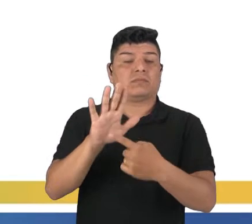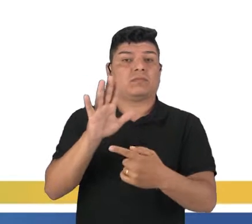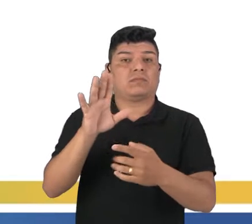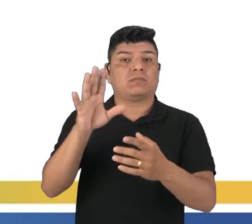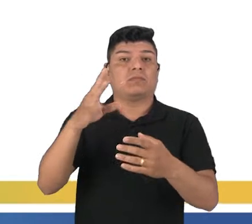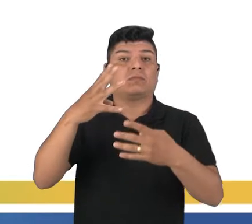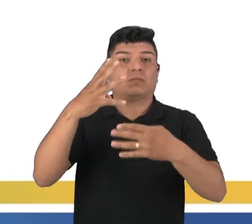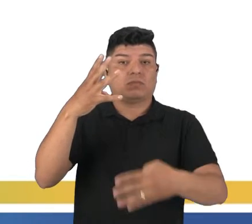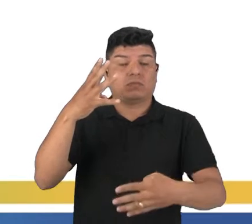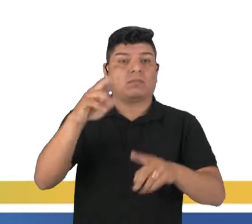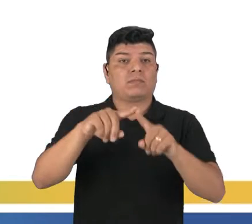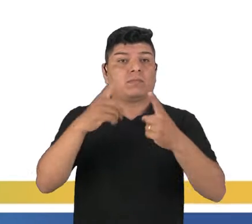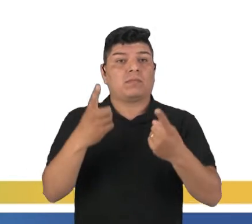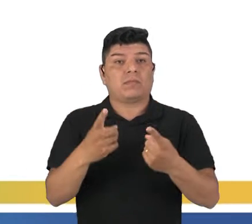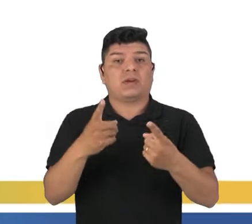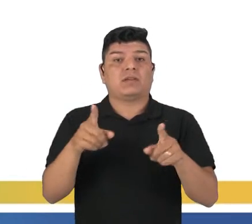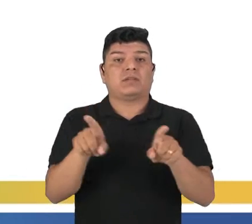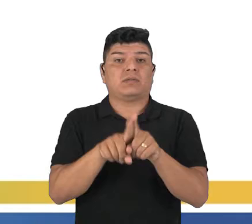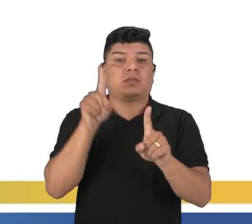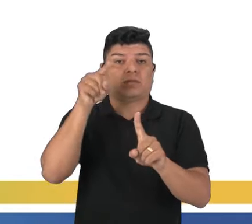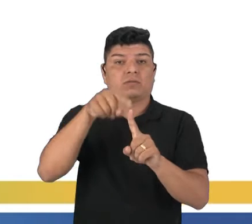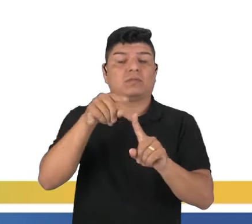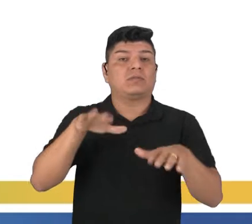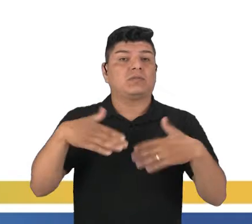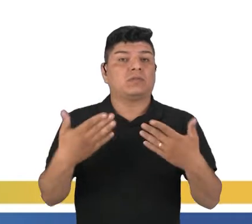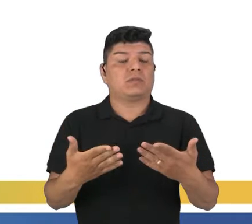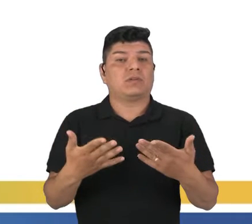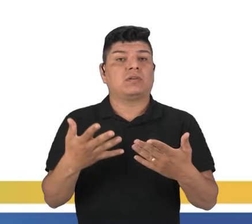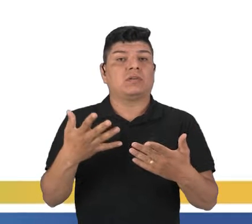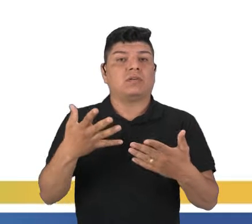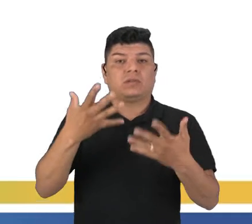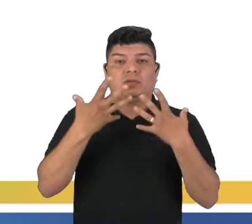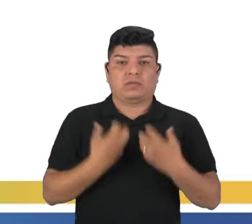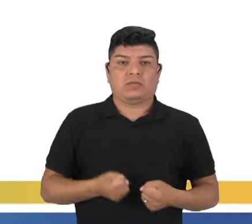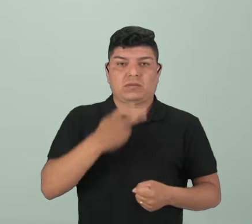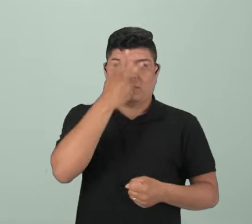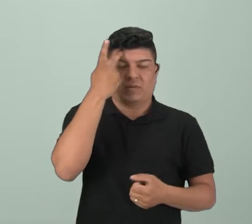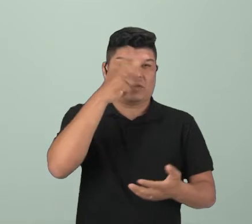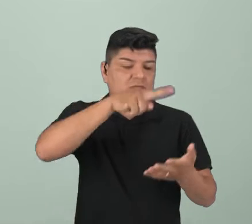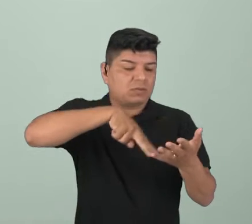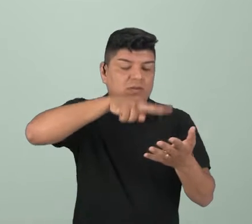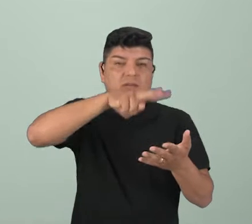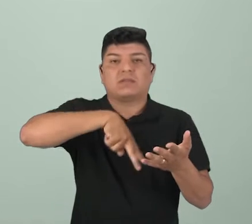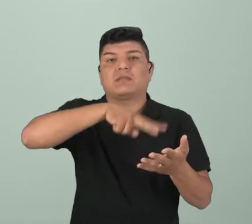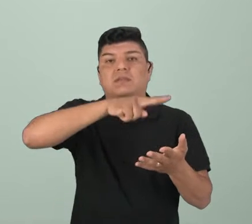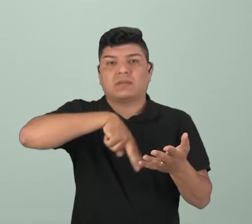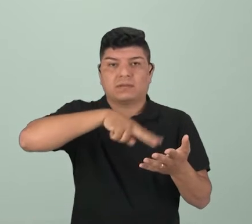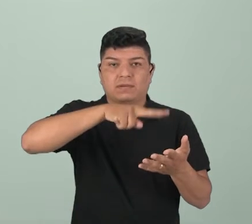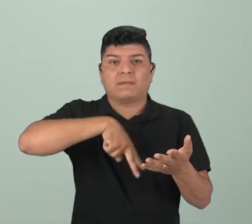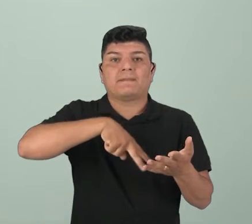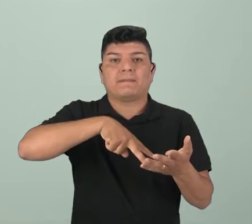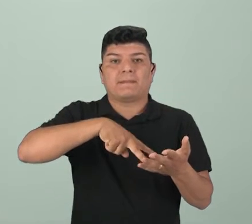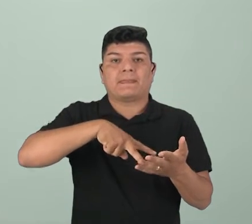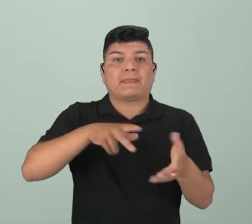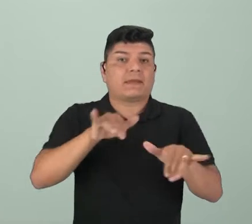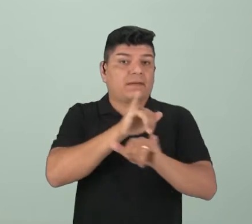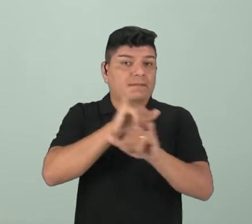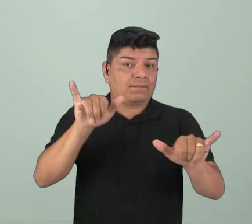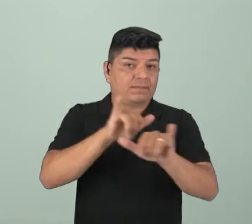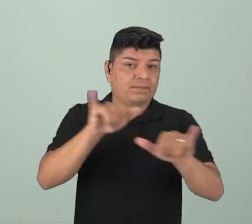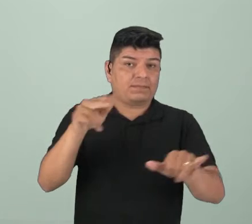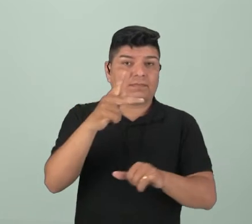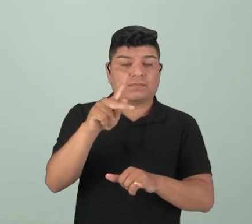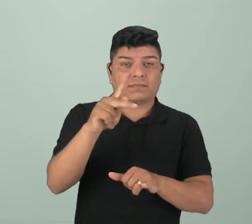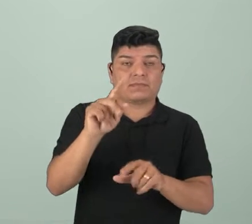quê? Dados, mas agora sim com o objetivo de convencer o leitor, né, de falar que aquela sua